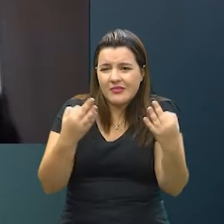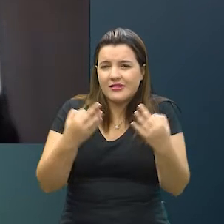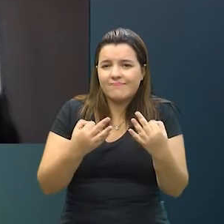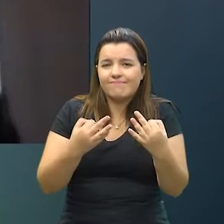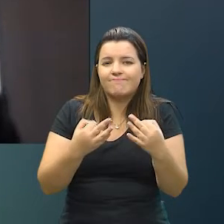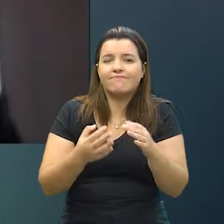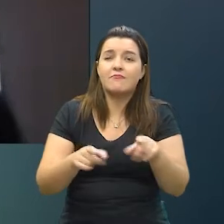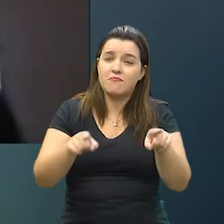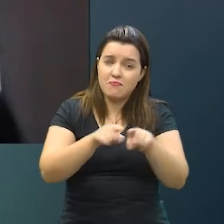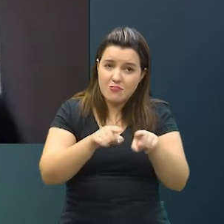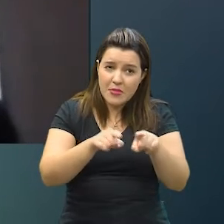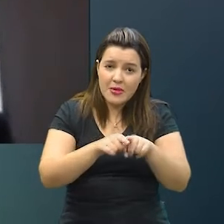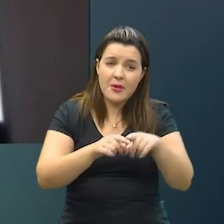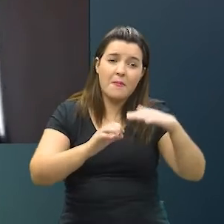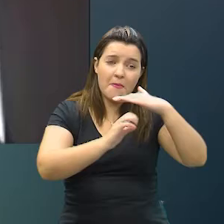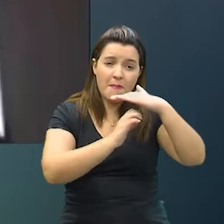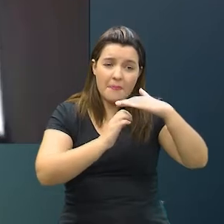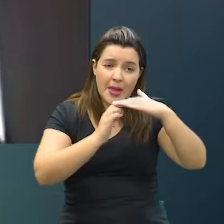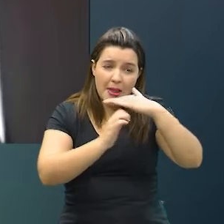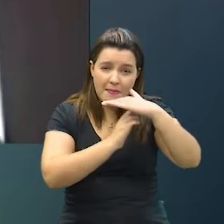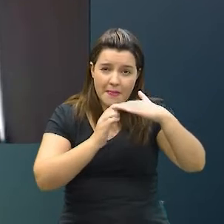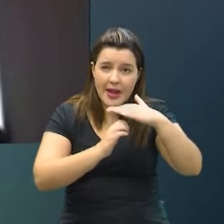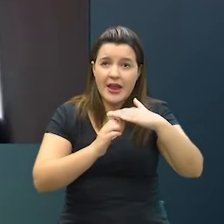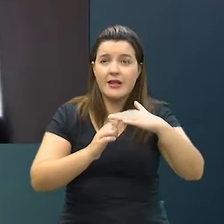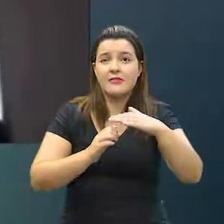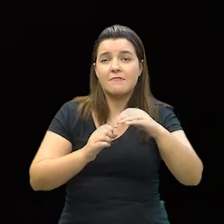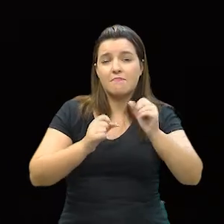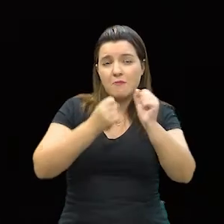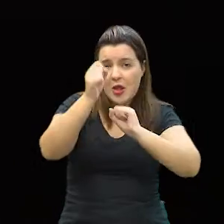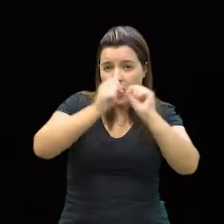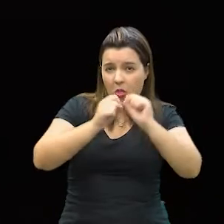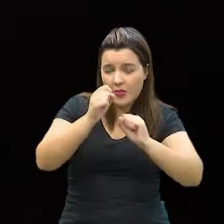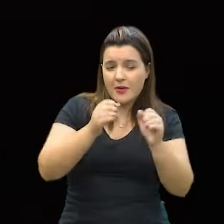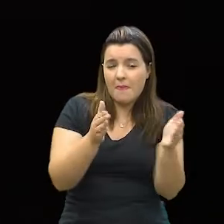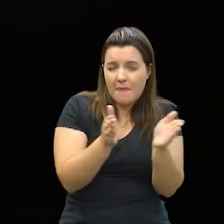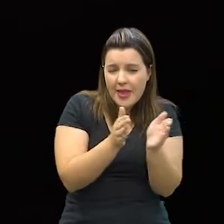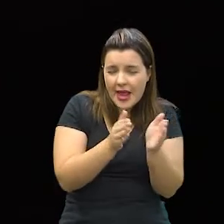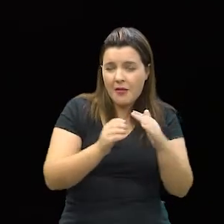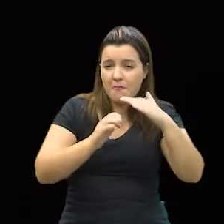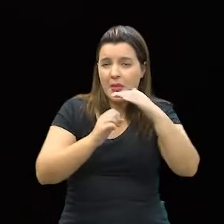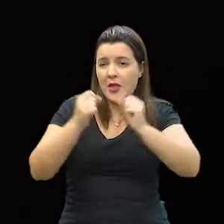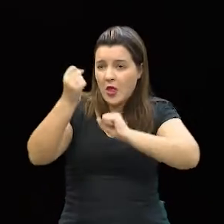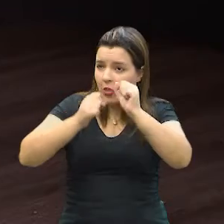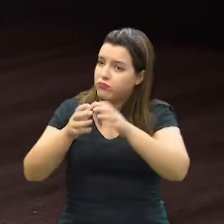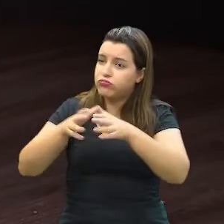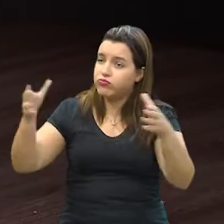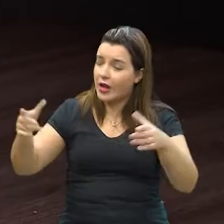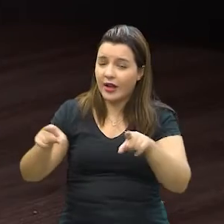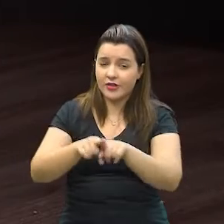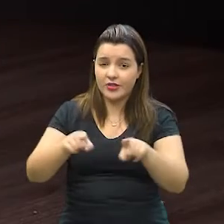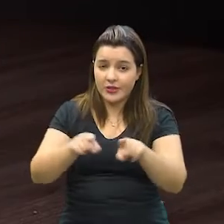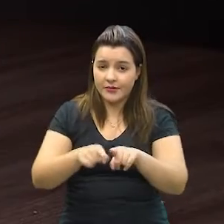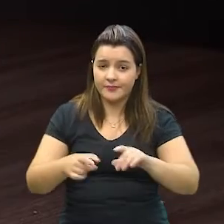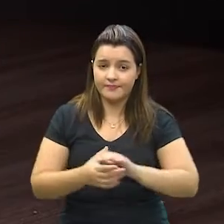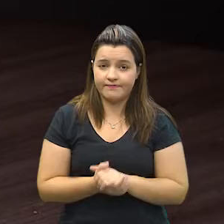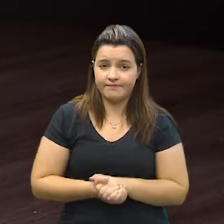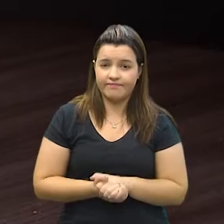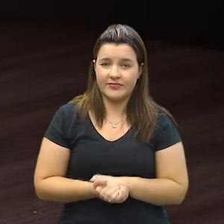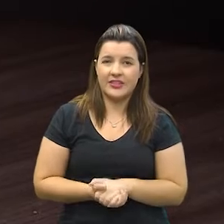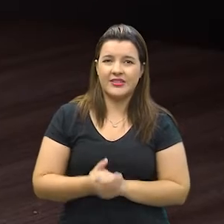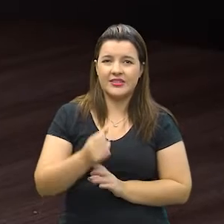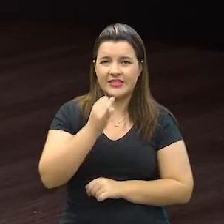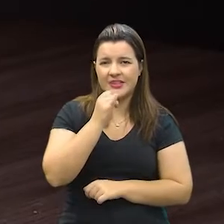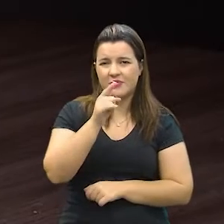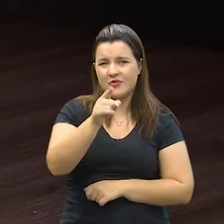ideal para uma pequena ou média indústria, né? Quando a gente fala nesses processos, vocês não chegaram a